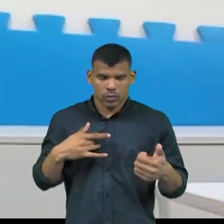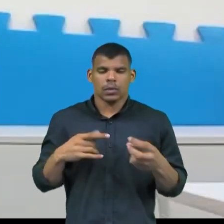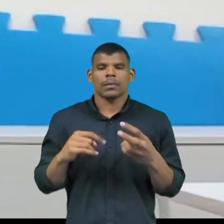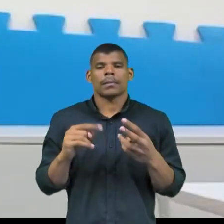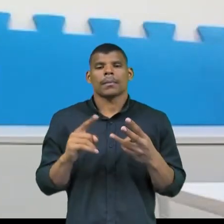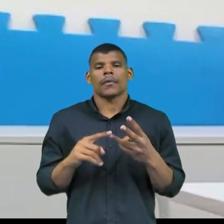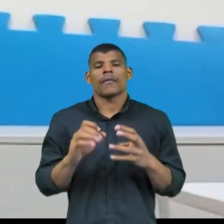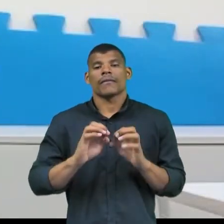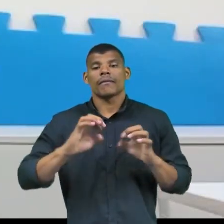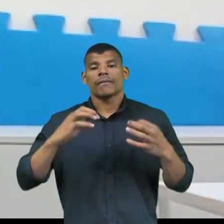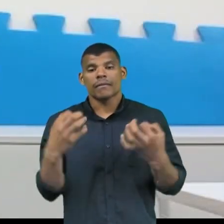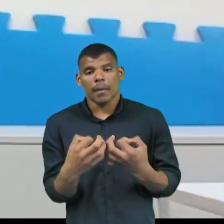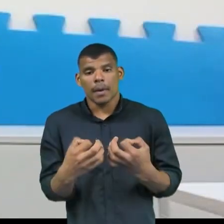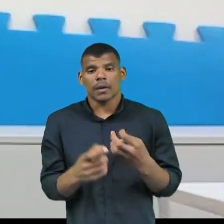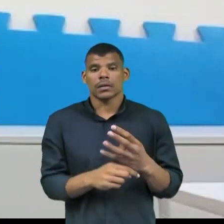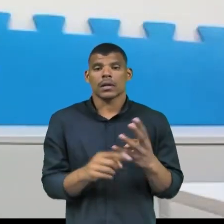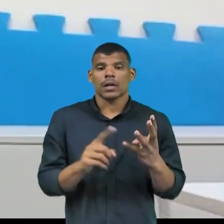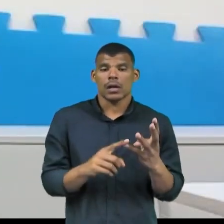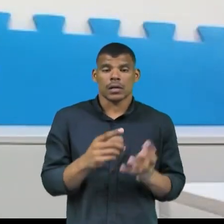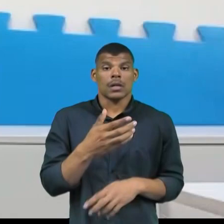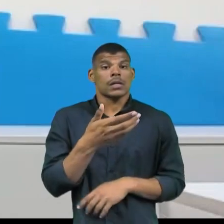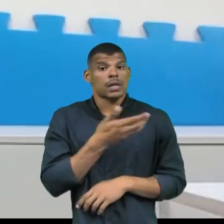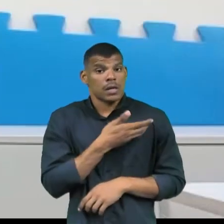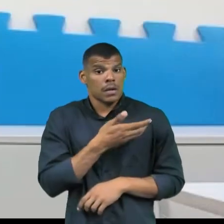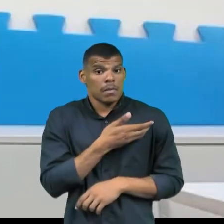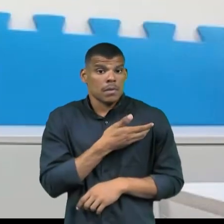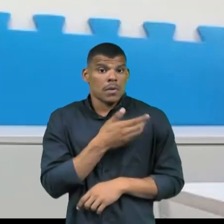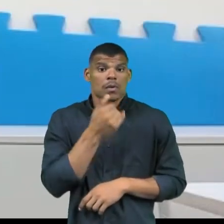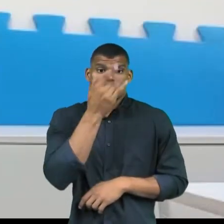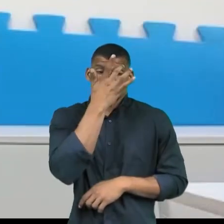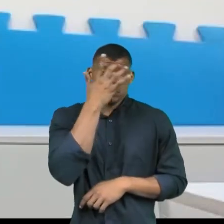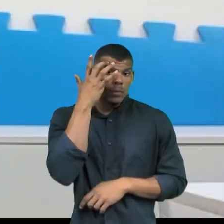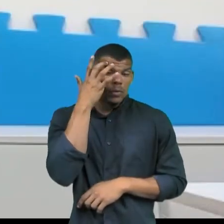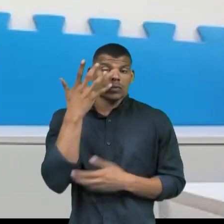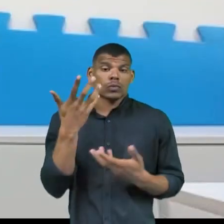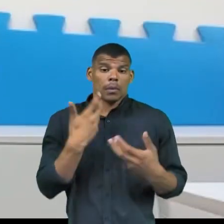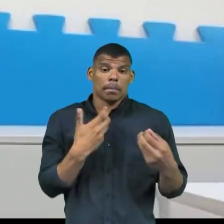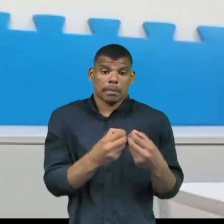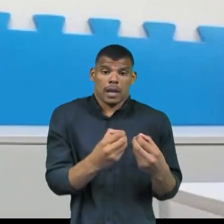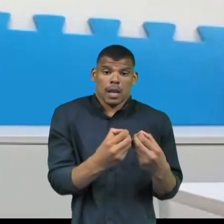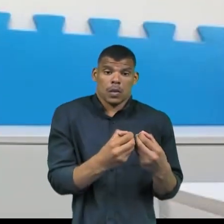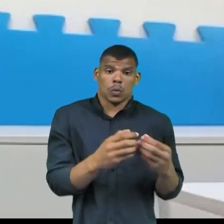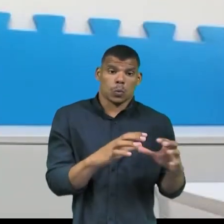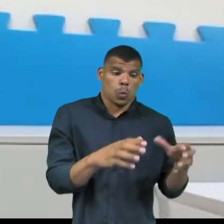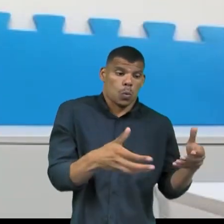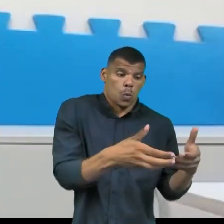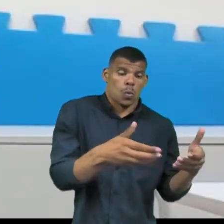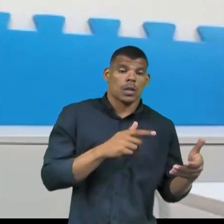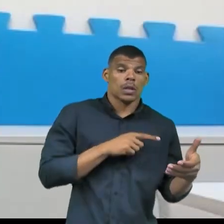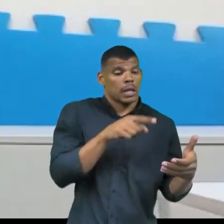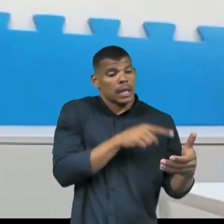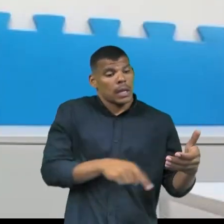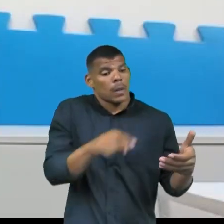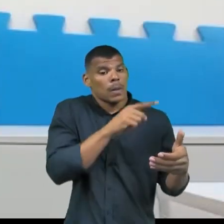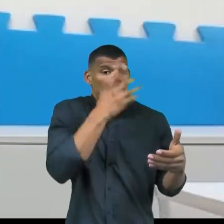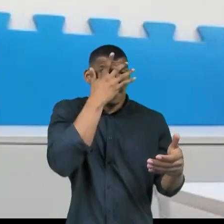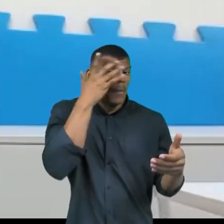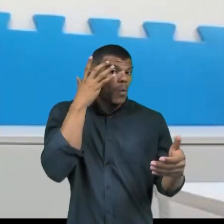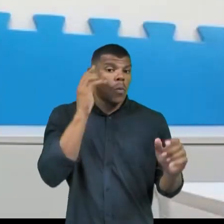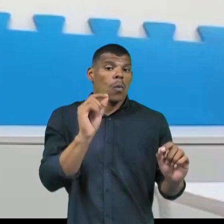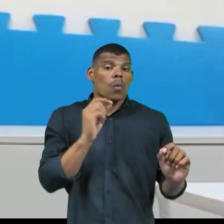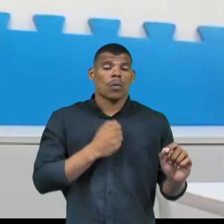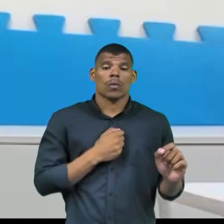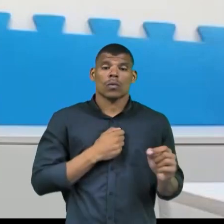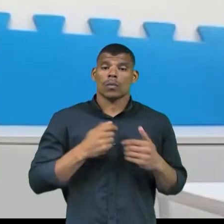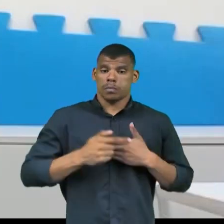os amigos, as pessoas que estão próximas a esse sujeito. Essas pessoas precisam desempenhar esse papel